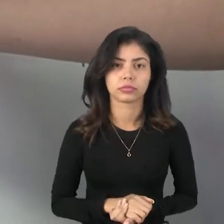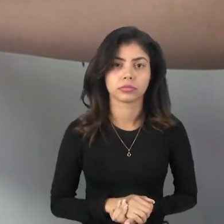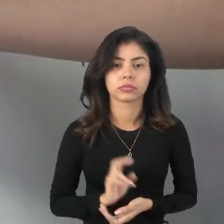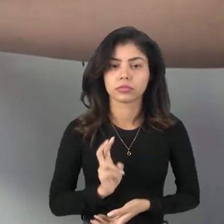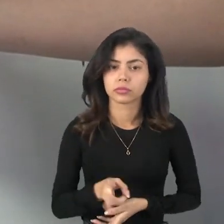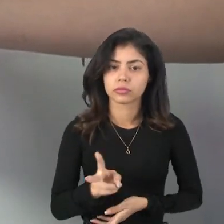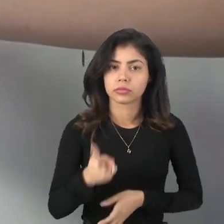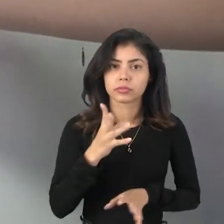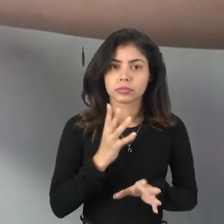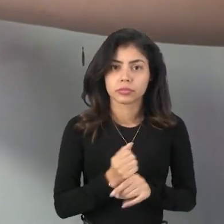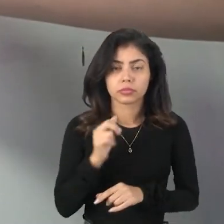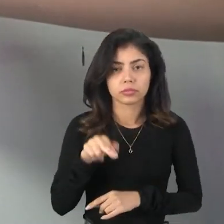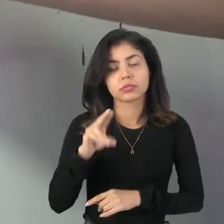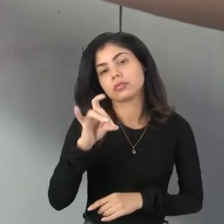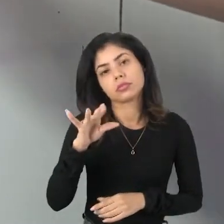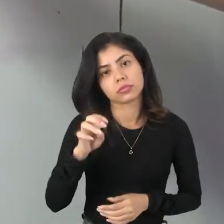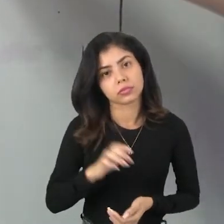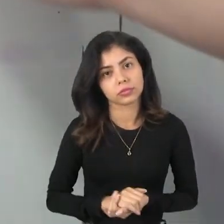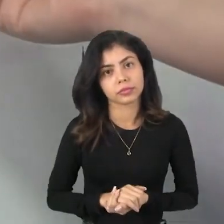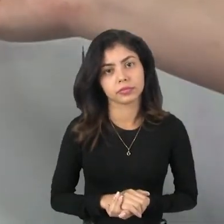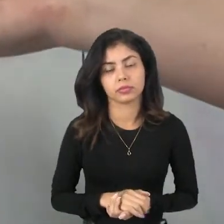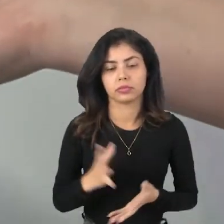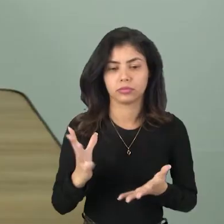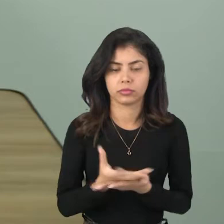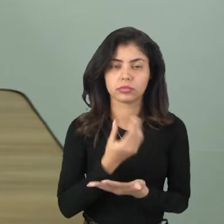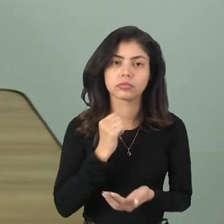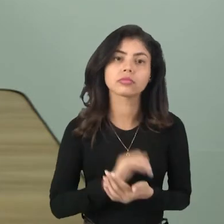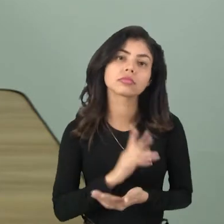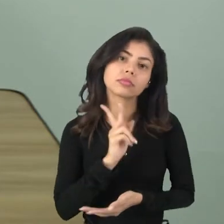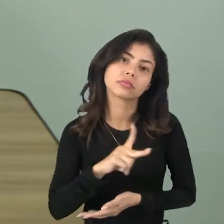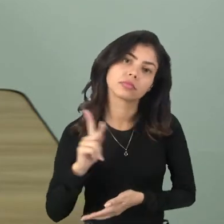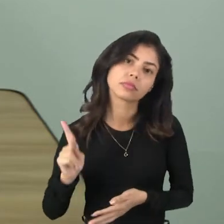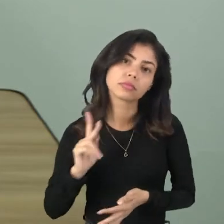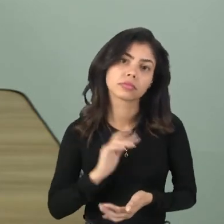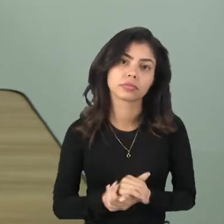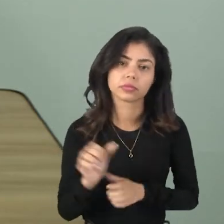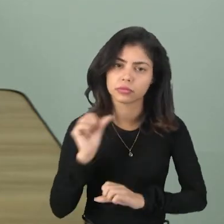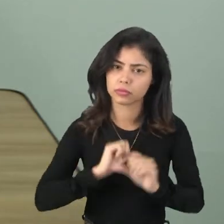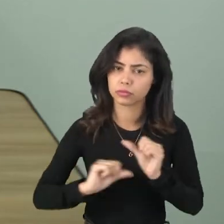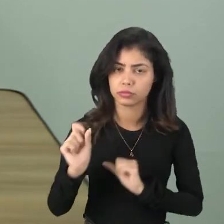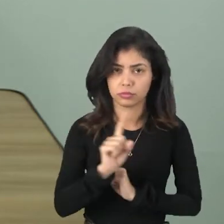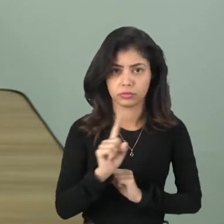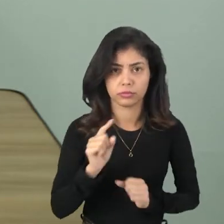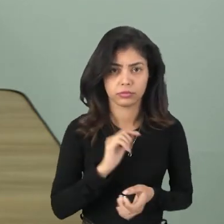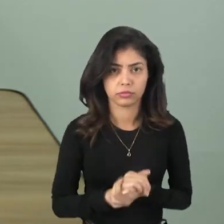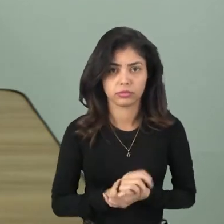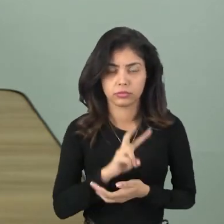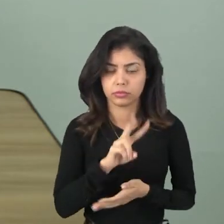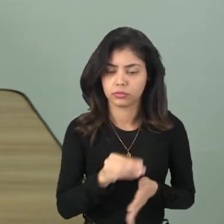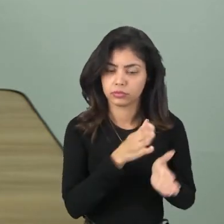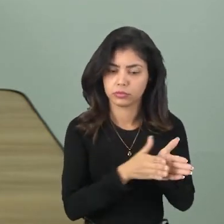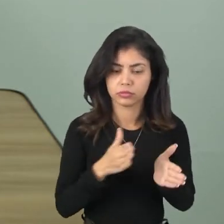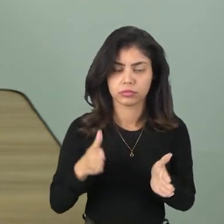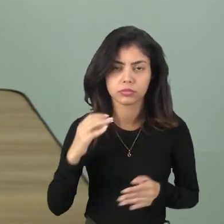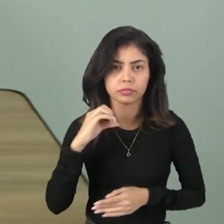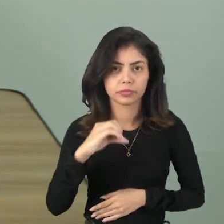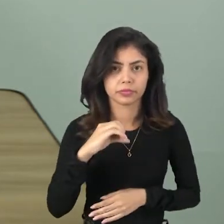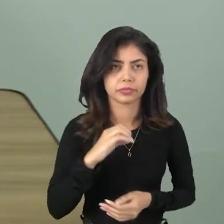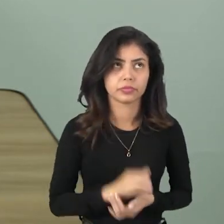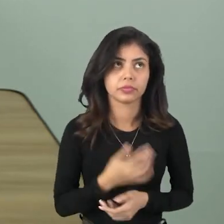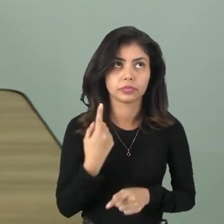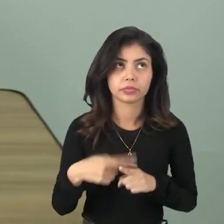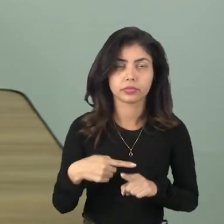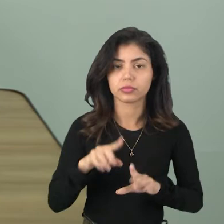permanecer nas unidades você não pode pegar já a professora disse que a ordem não vai mudar e colocar aqui nas dezenas o